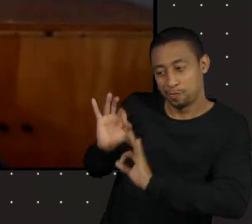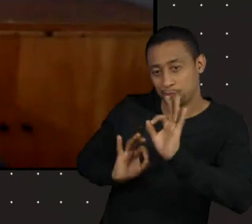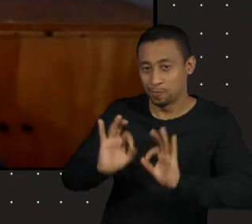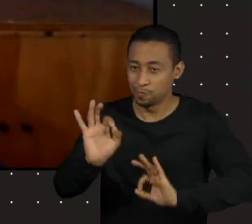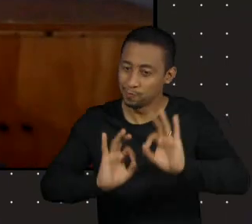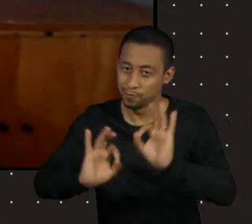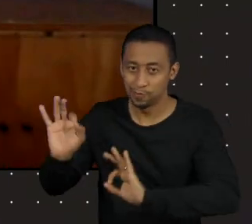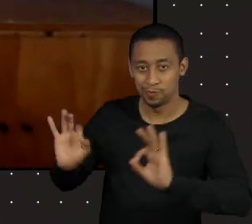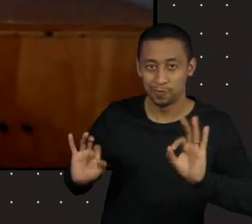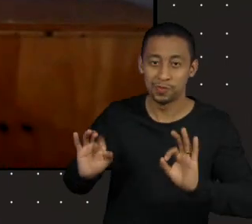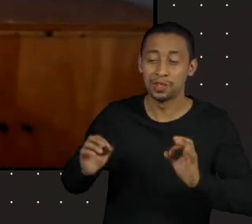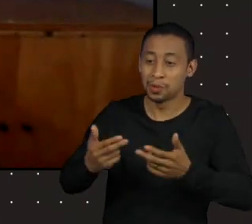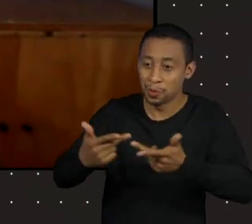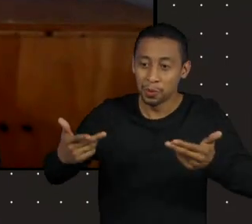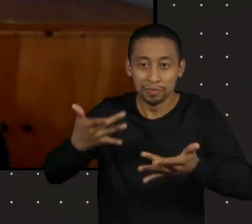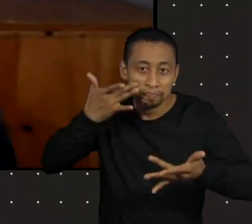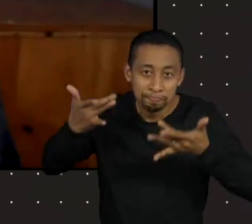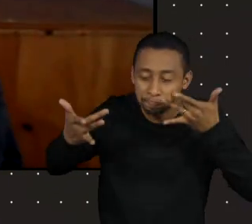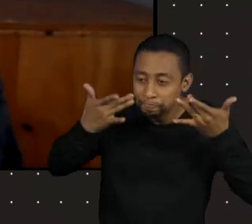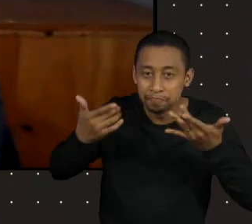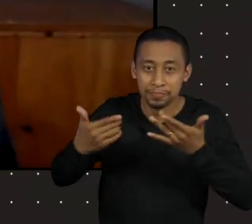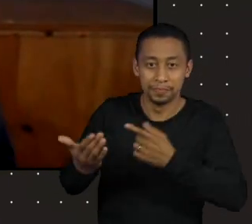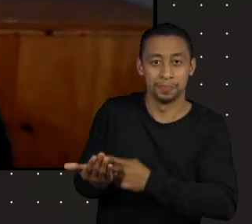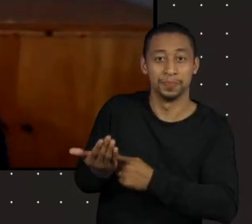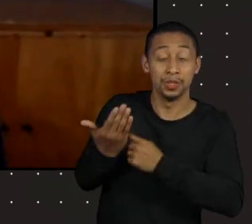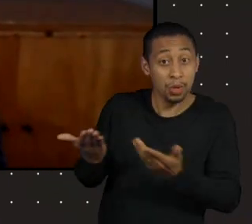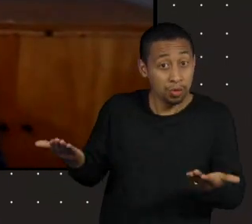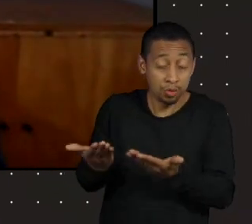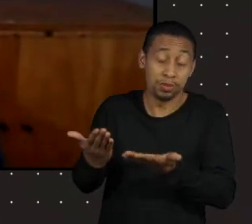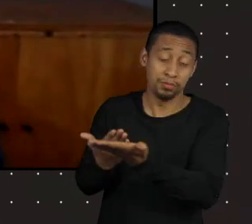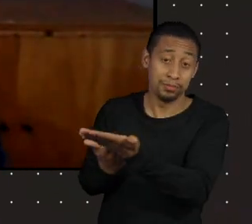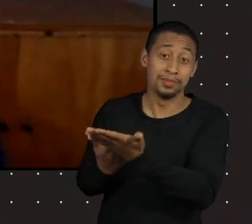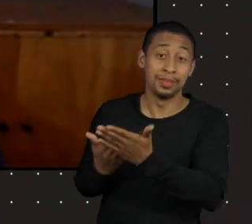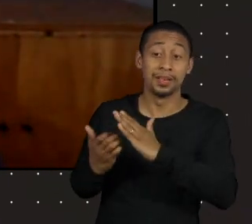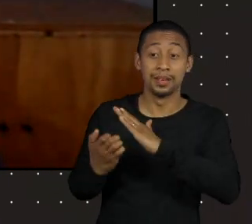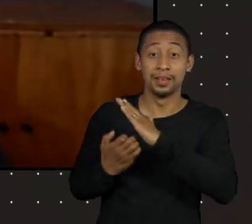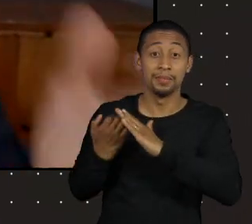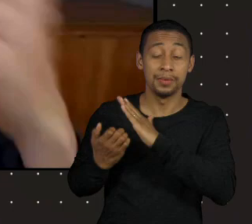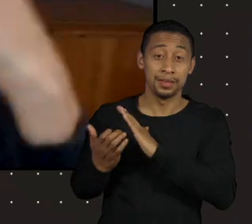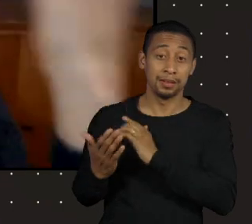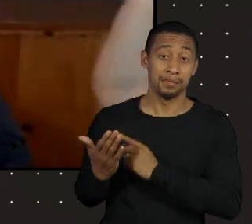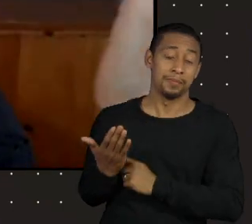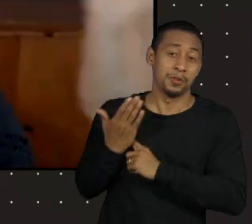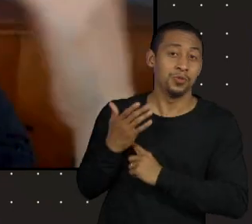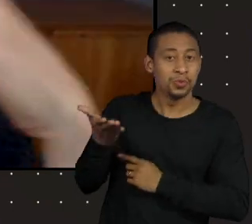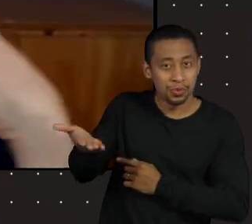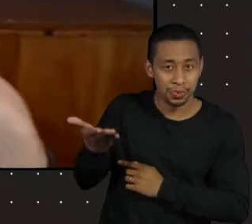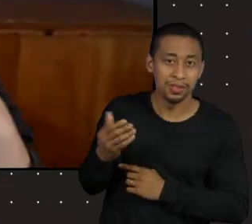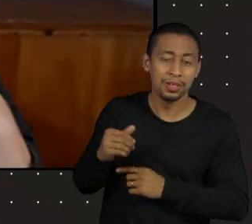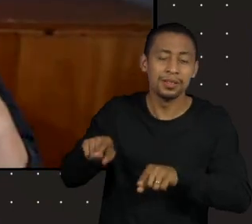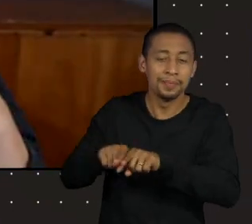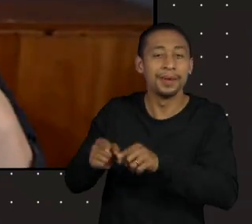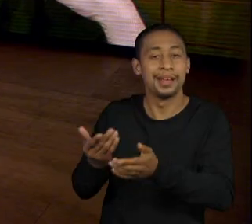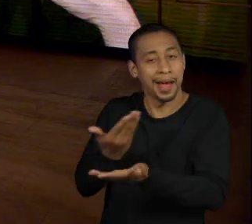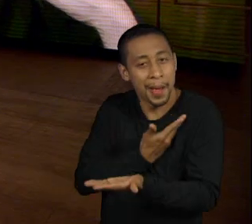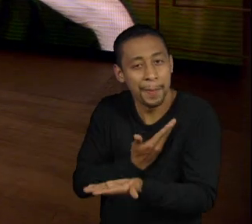já produziu peças que eu fiz, e ele é hoje meu empresário durante muitos anos, porque eu o conheci na Argentina, e um grande